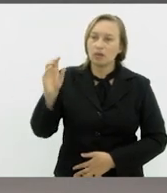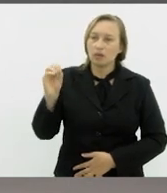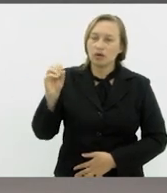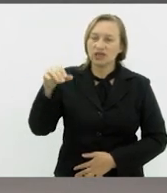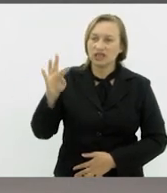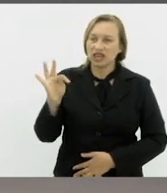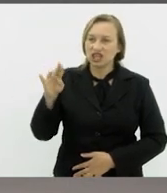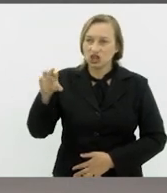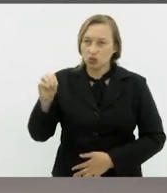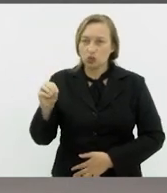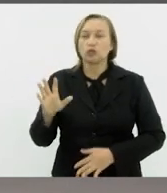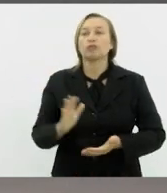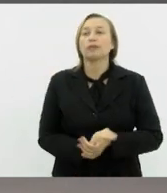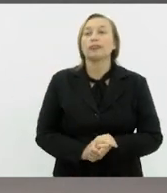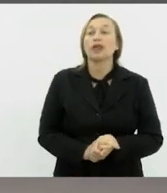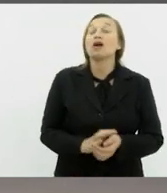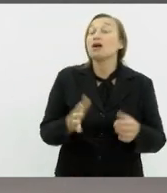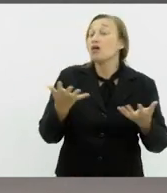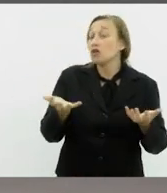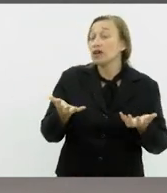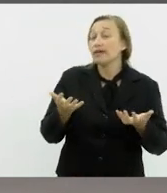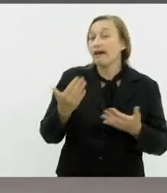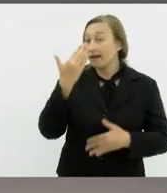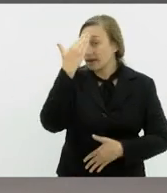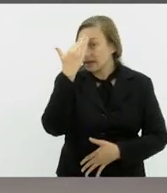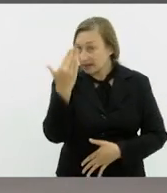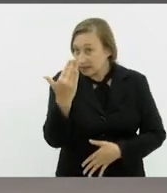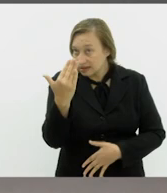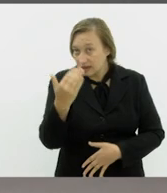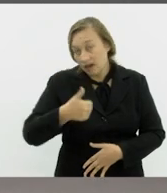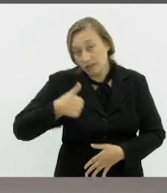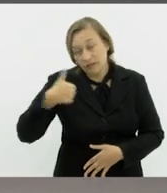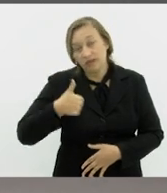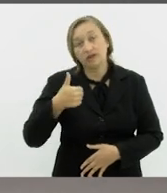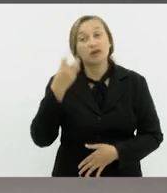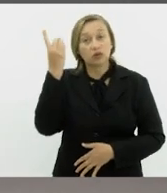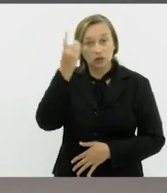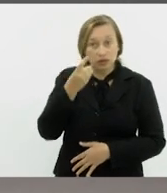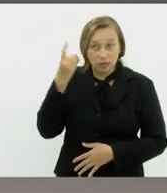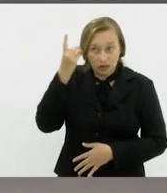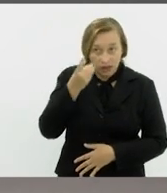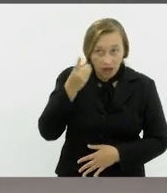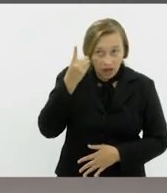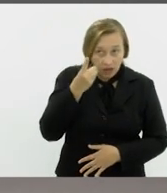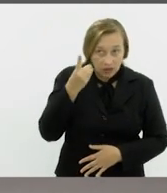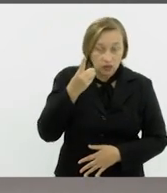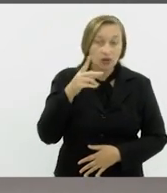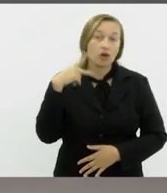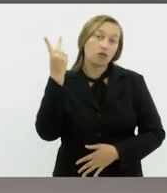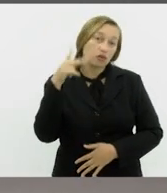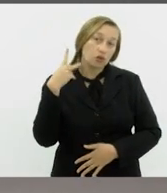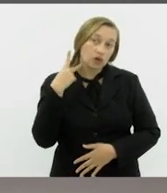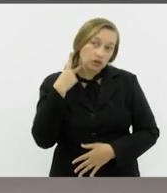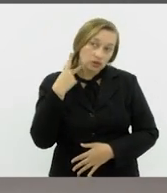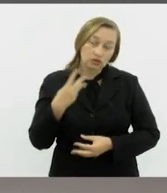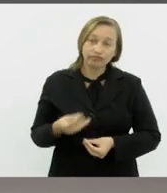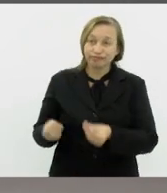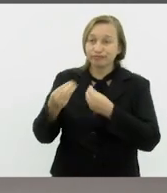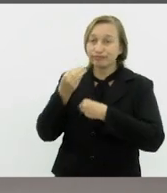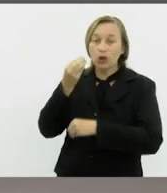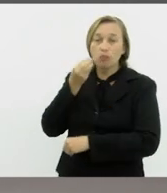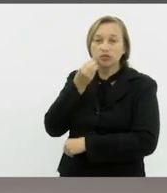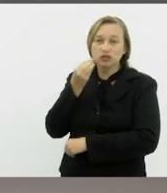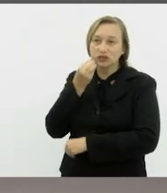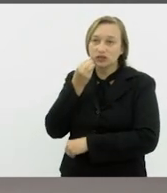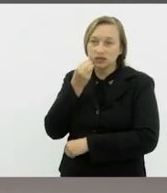Helicópteros. Primeiramente, eu queria agradecer ao deputado e ao procurador por nos dar essa